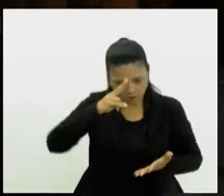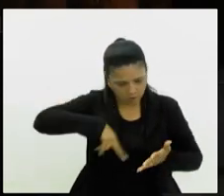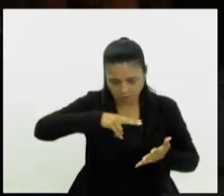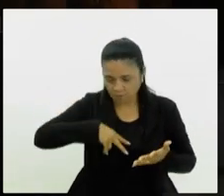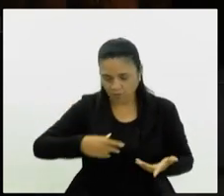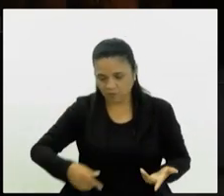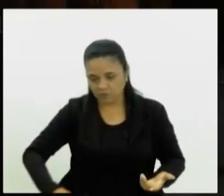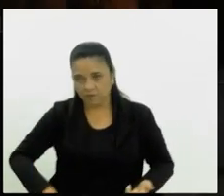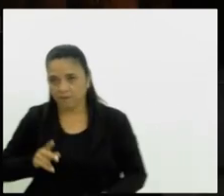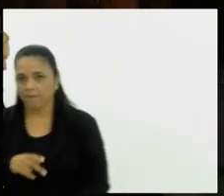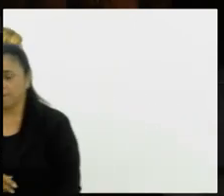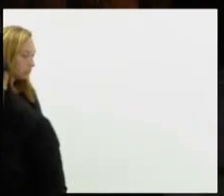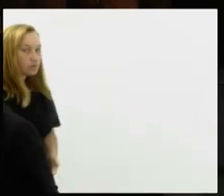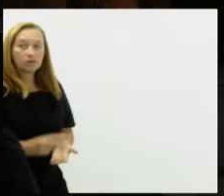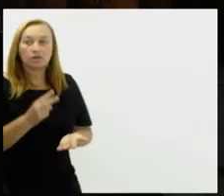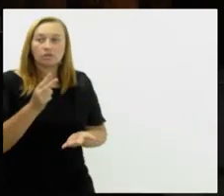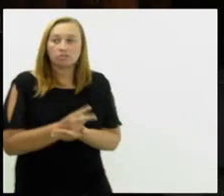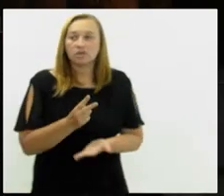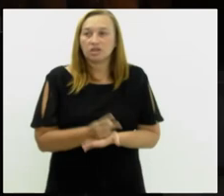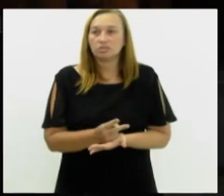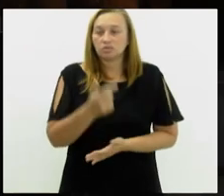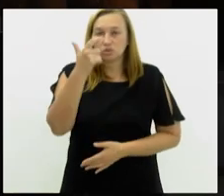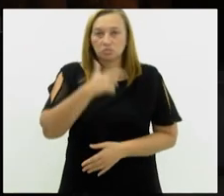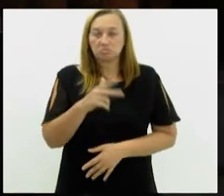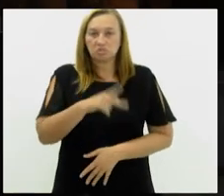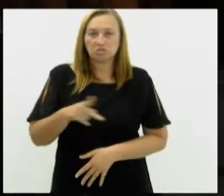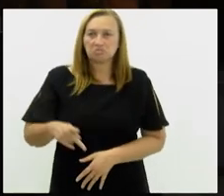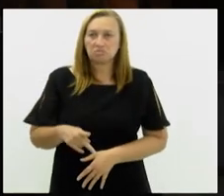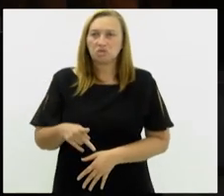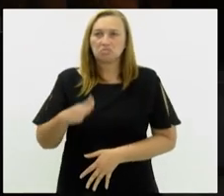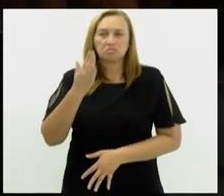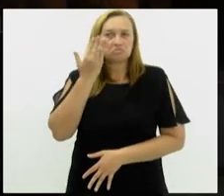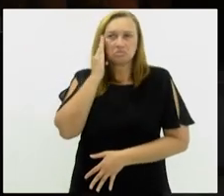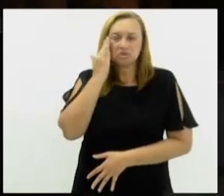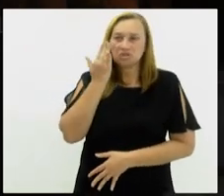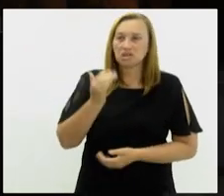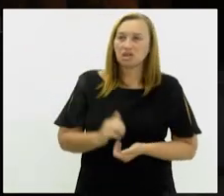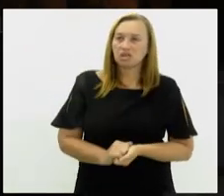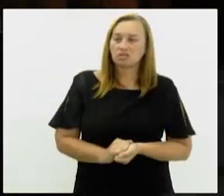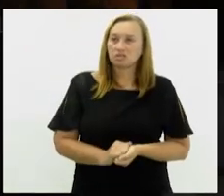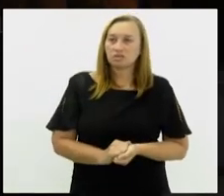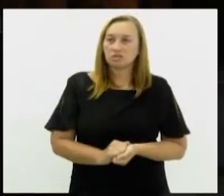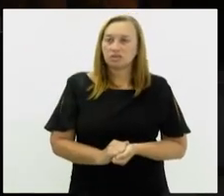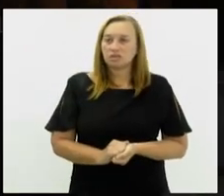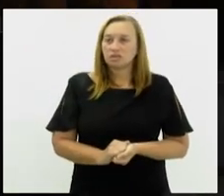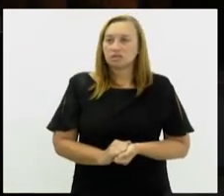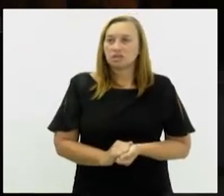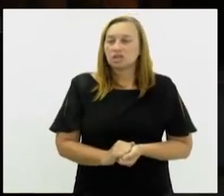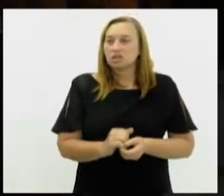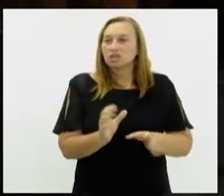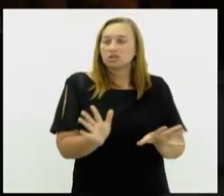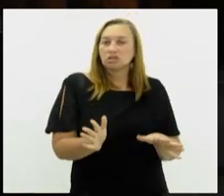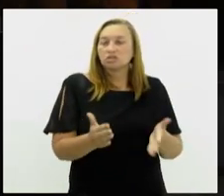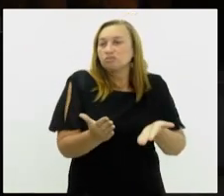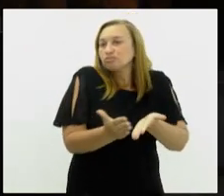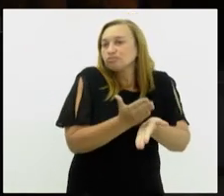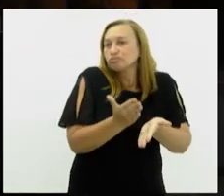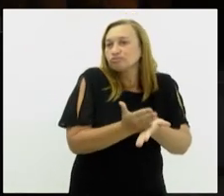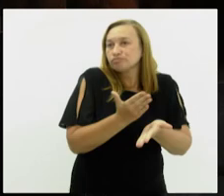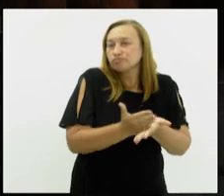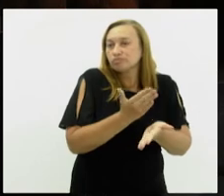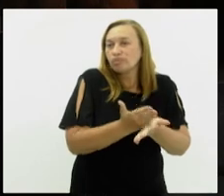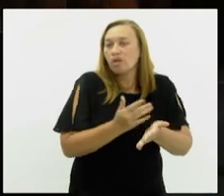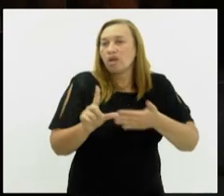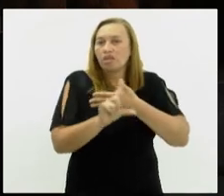sendo professor, não sou um especialista em classificação etária de obras literárias.